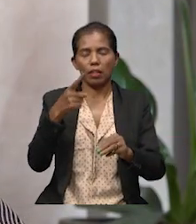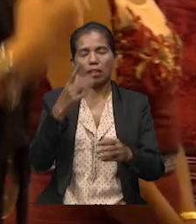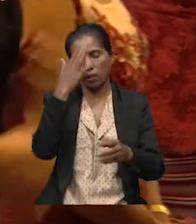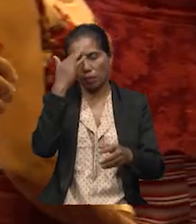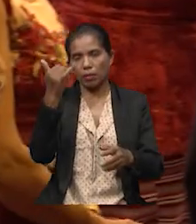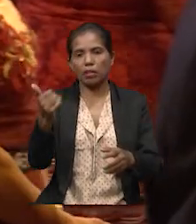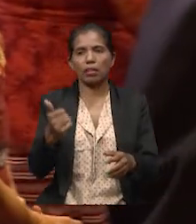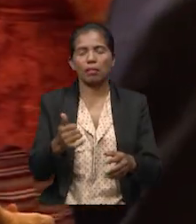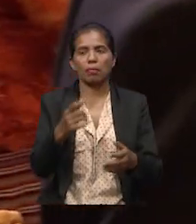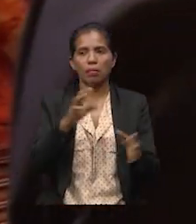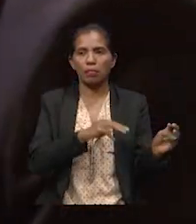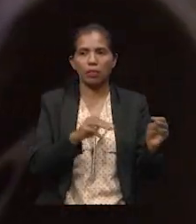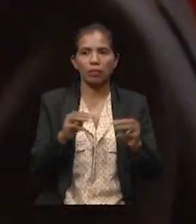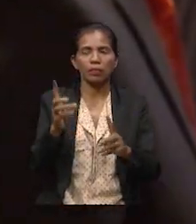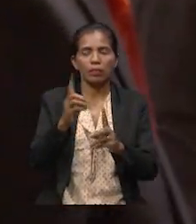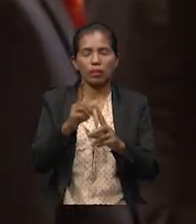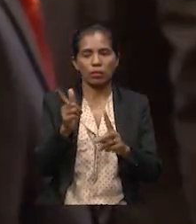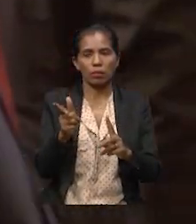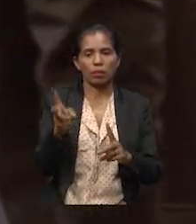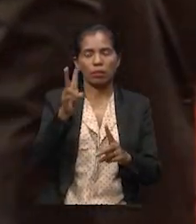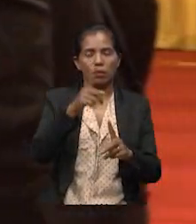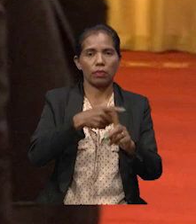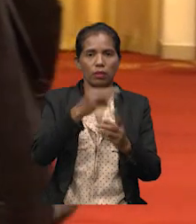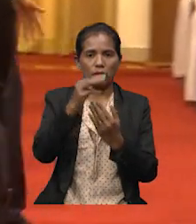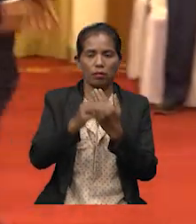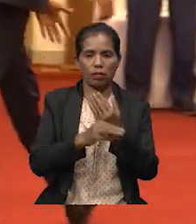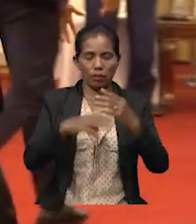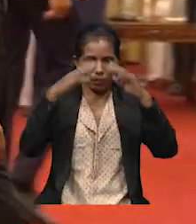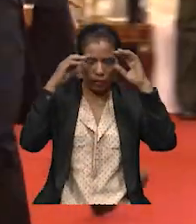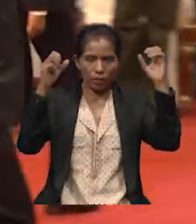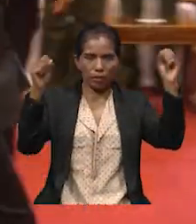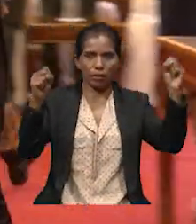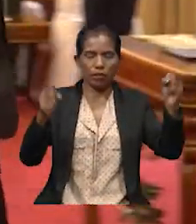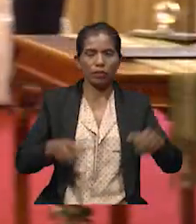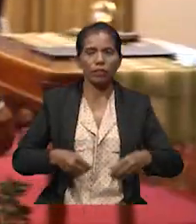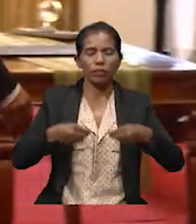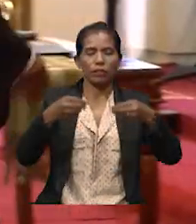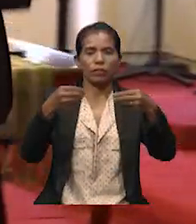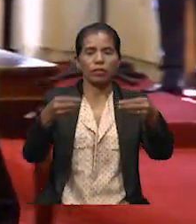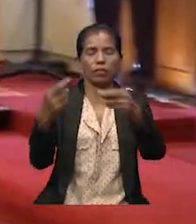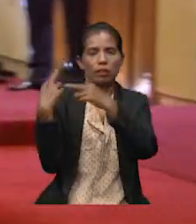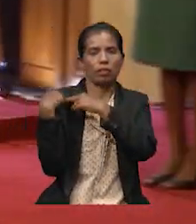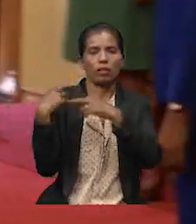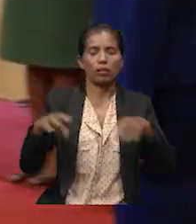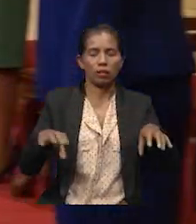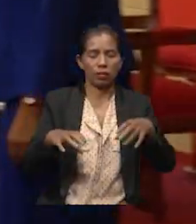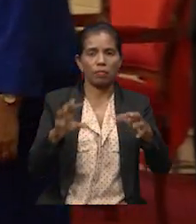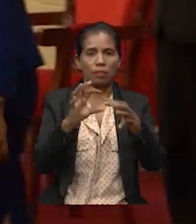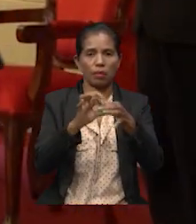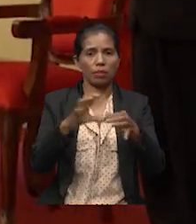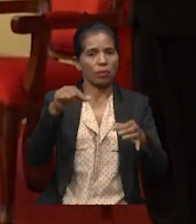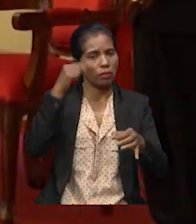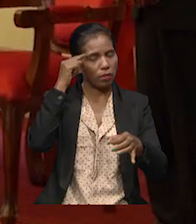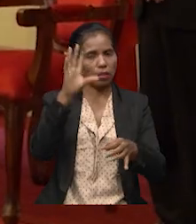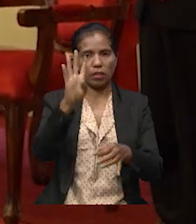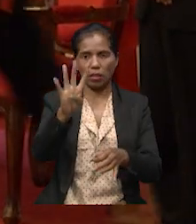é? E alô, o Renulo Dessin Rua Fulan Marsone, presidente da República, foi na posse para membro do governo Nainhat,